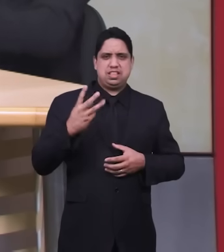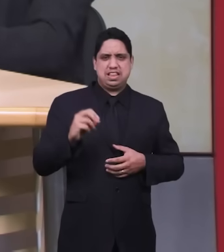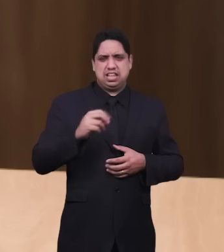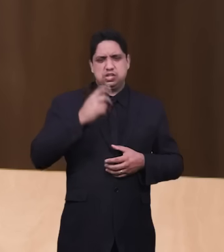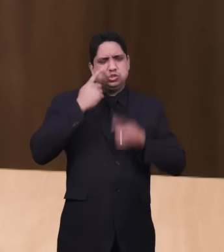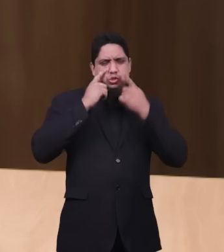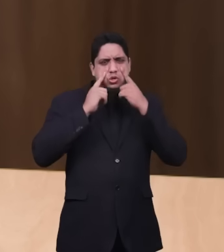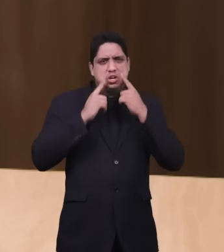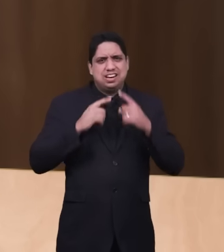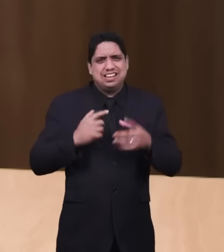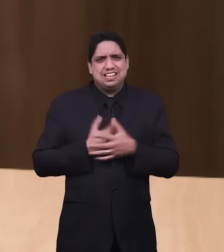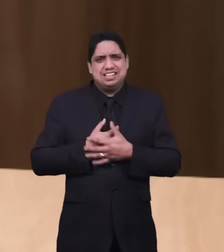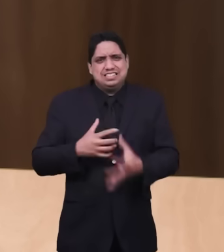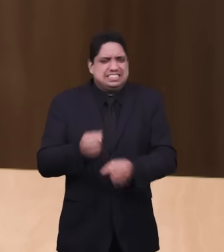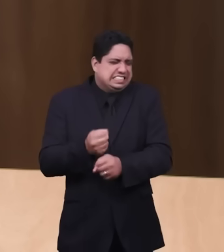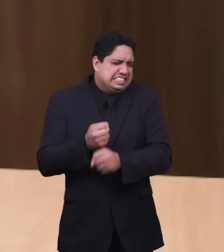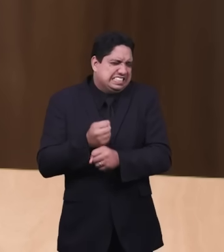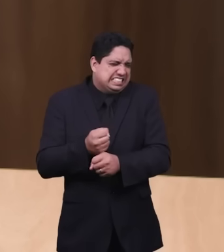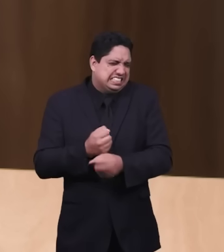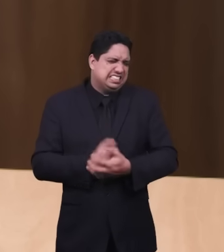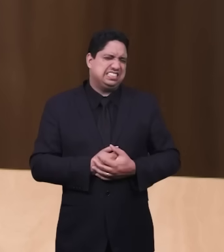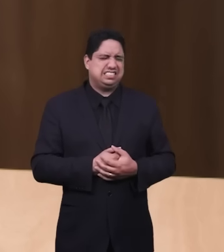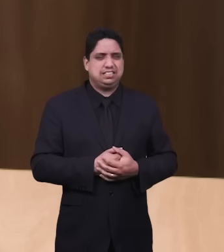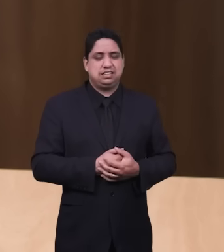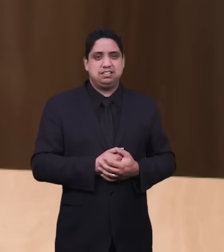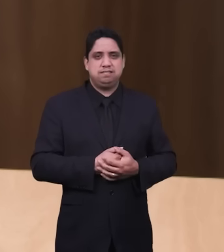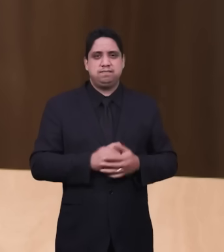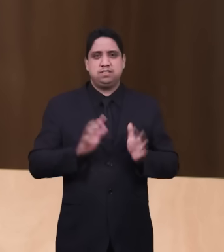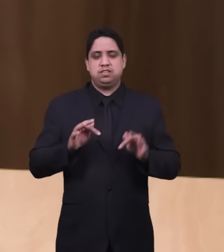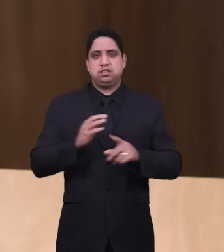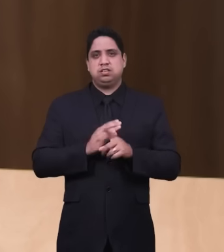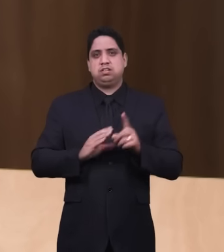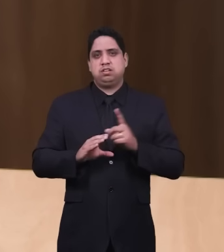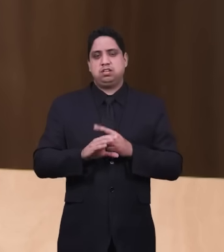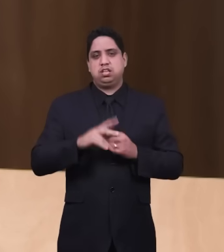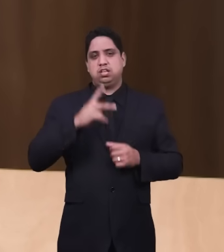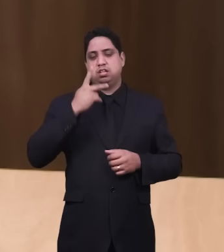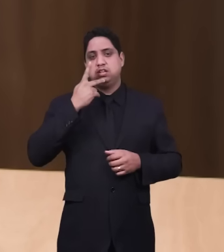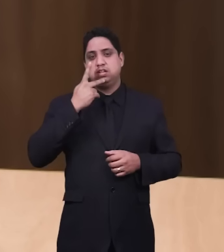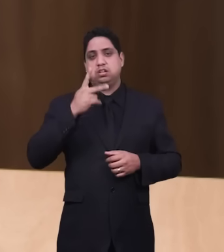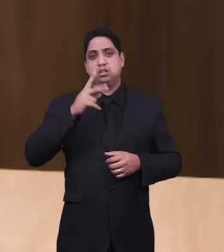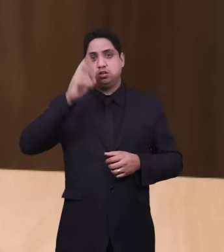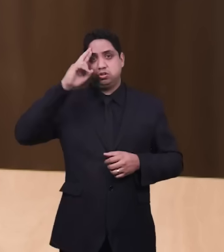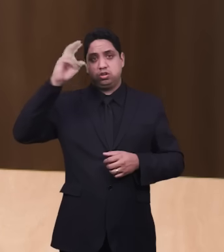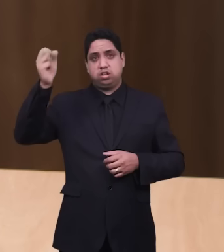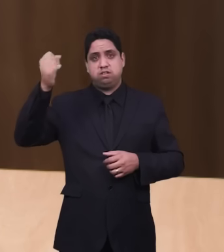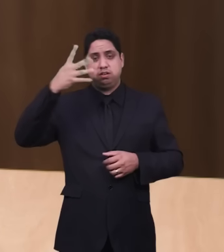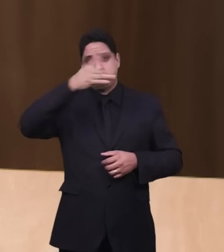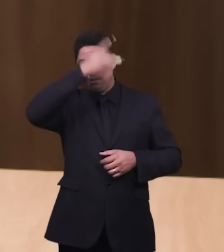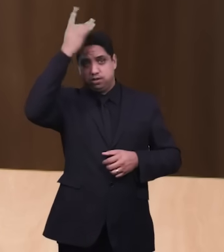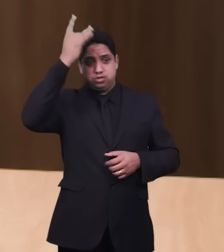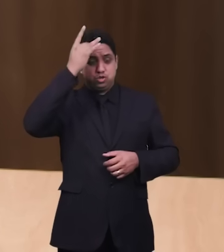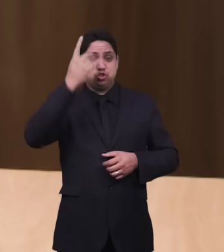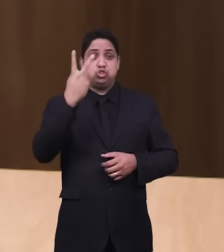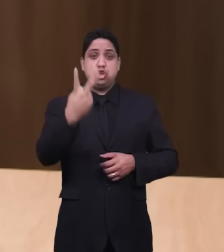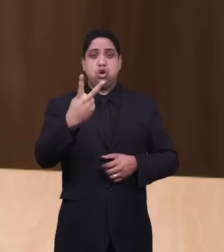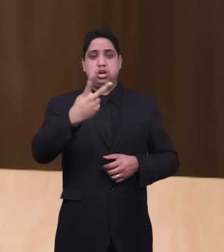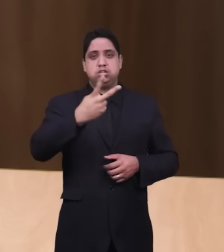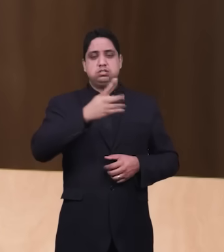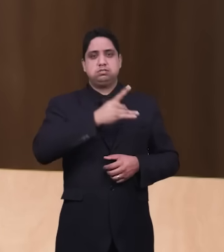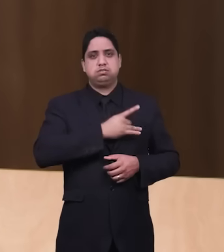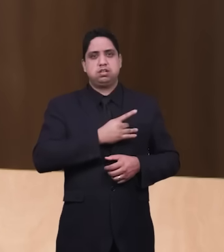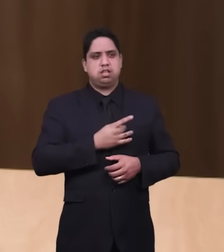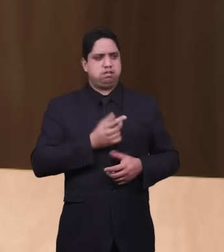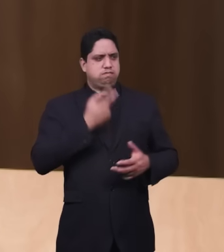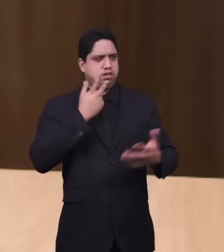30, rapaz, chorando, agarrado e tal, no final do culto. Aí o João, o senhor revelou que batizou dois com o Espírito Santo. Eu falei, como dois? Tem um monte de...